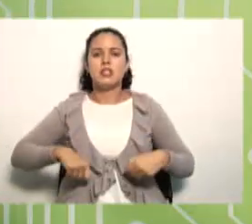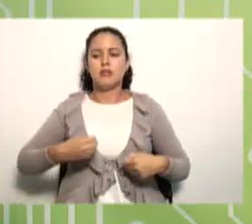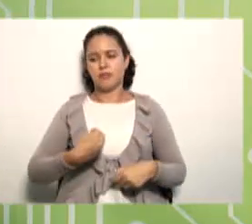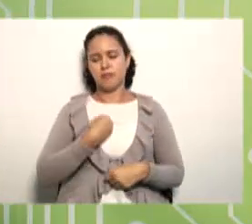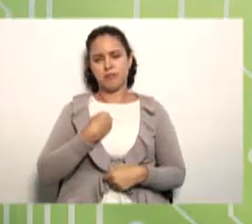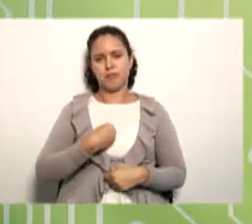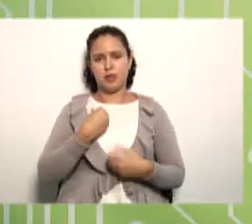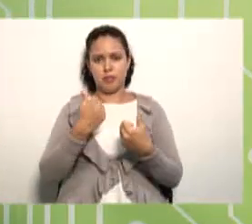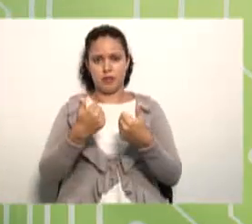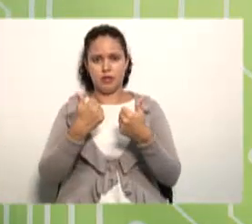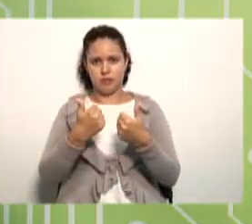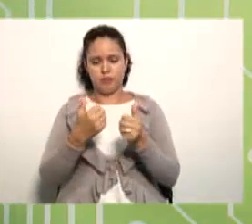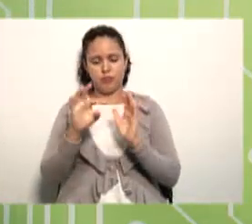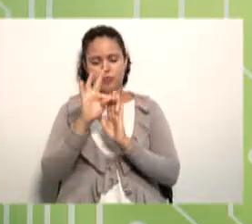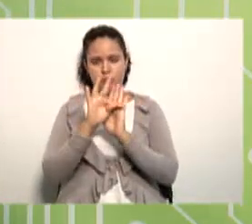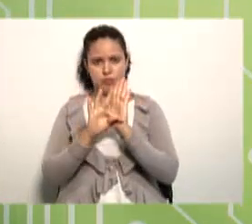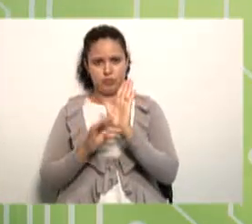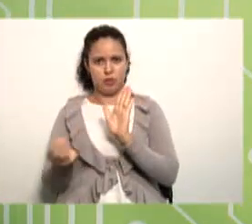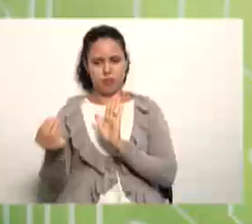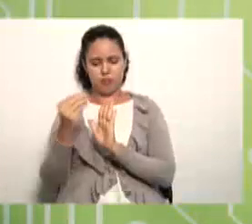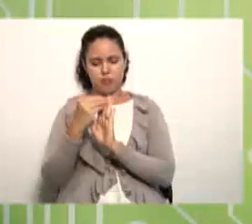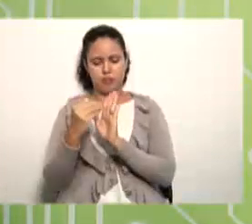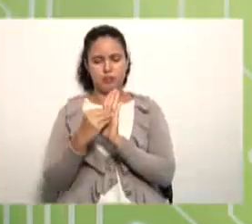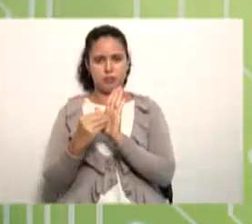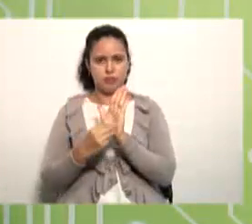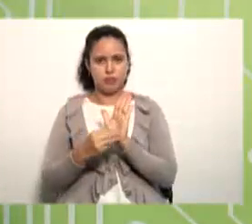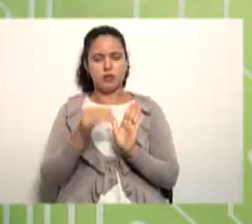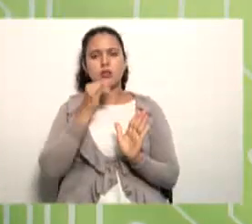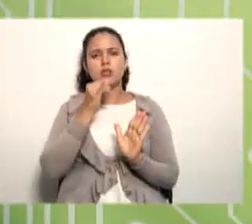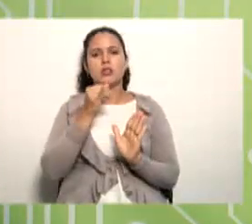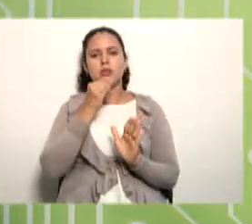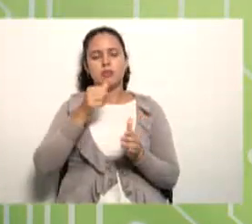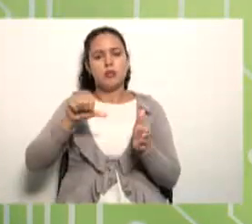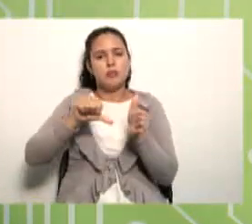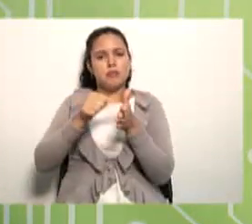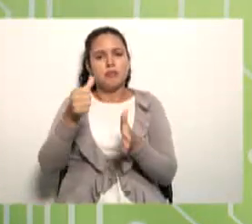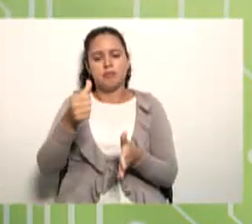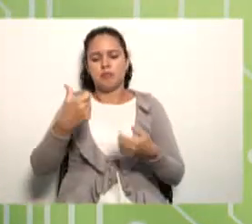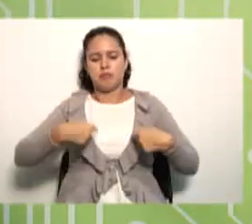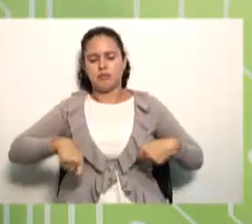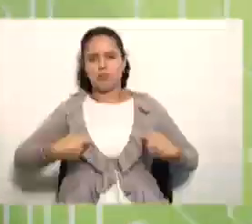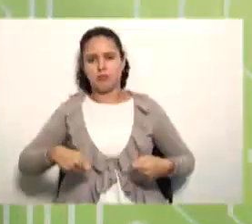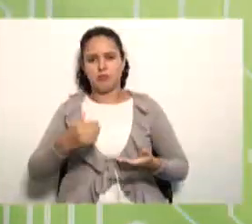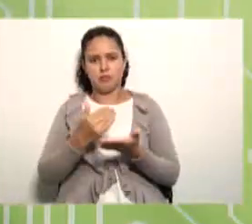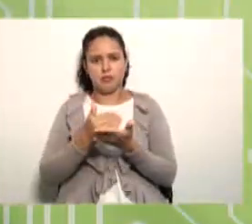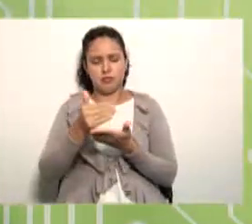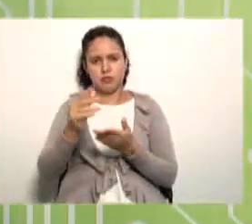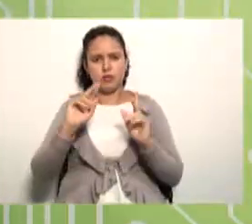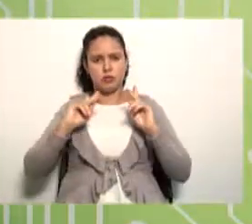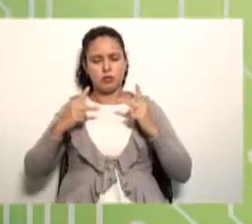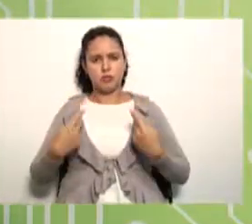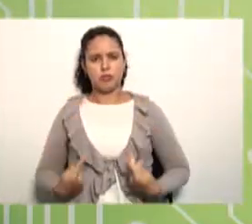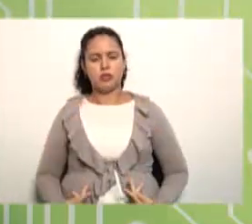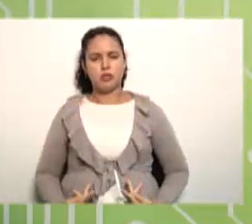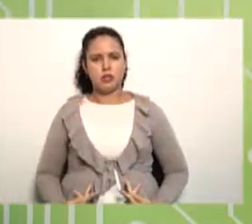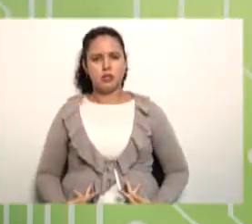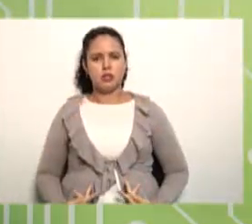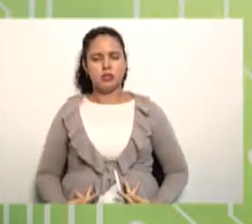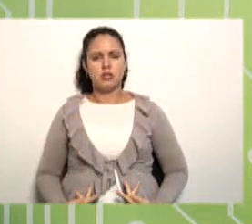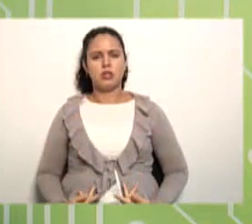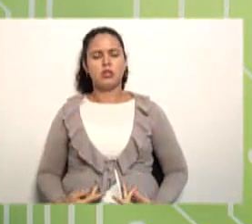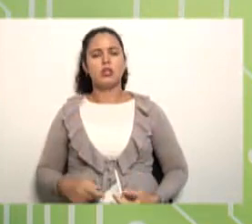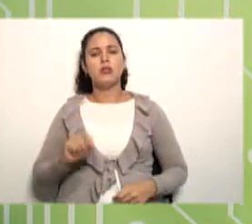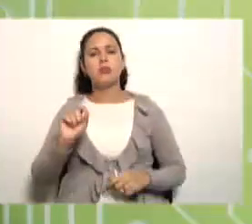tem alguns exemplos para isso. A gente fala primeiro que as primeiras necessidades humanas, elas são compreendidas como aquelas necessidades